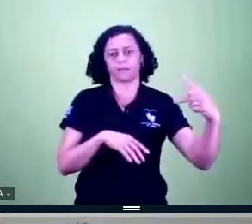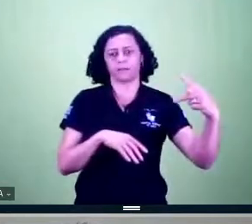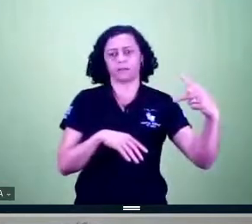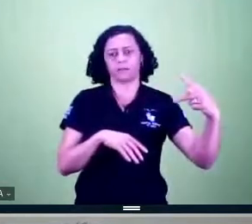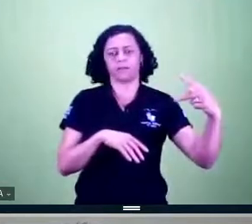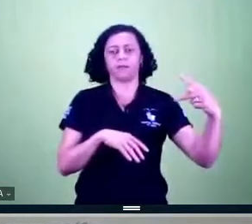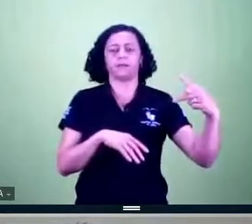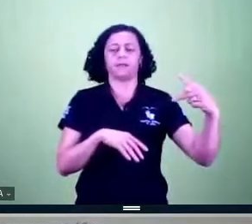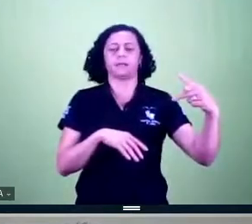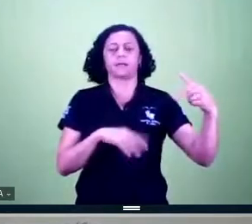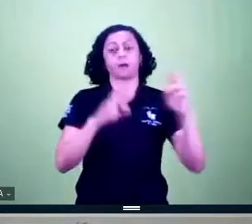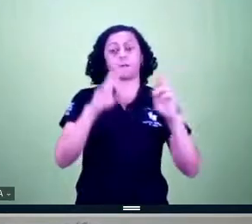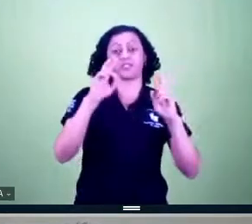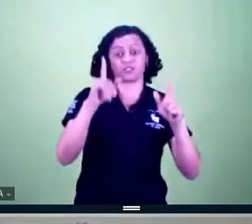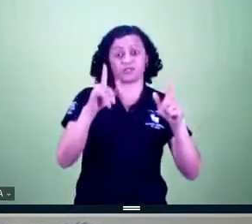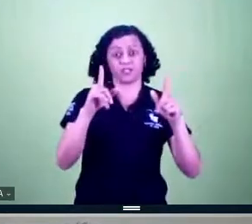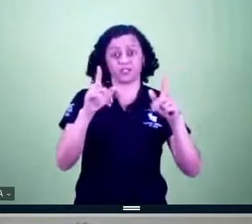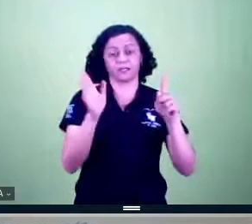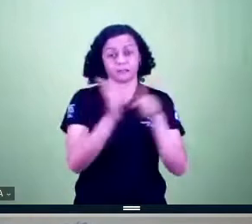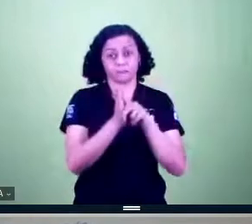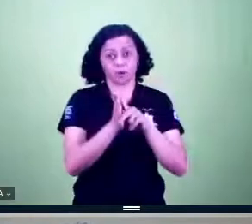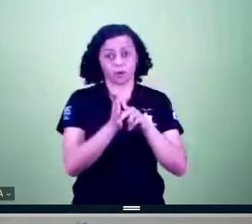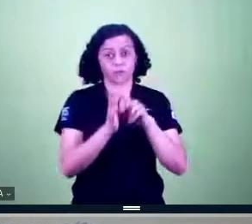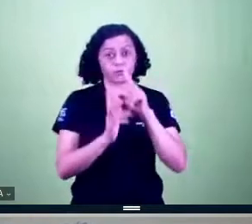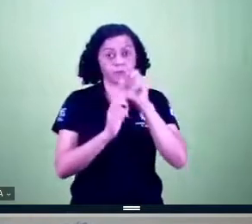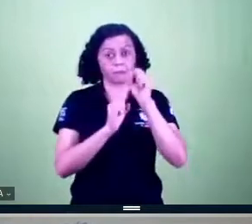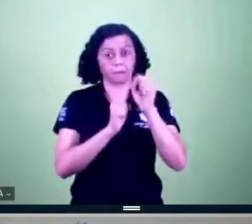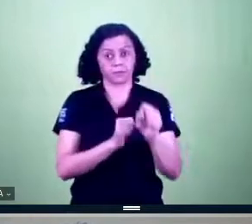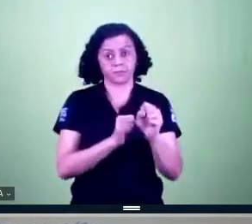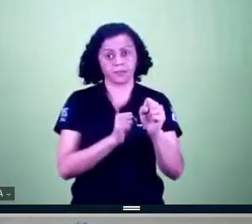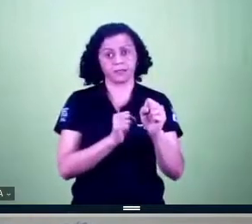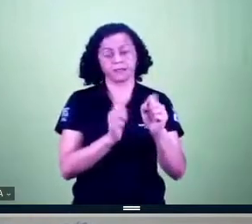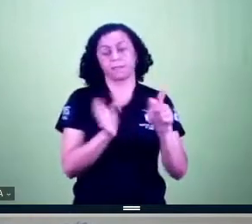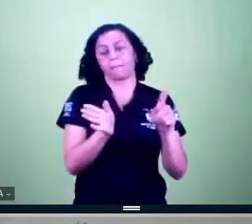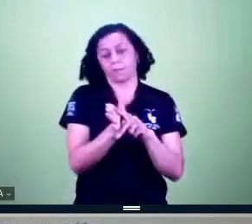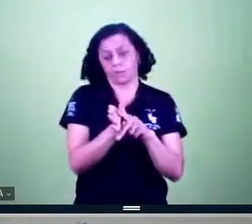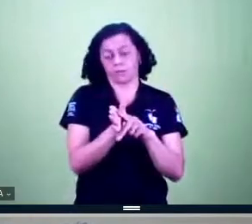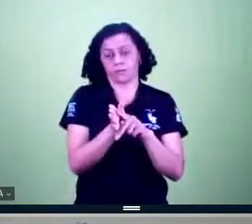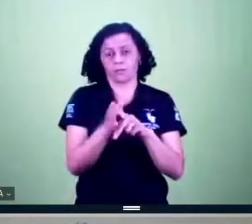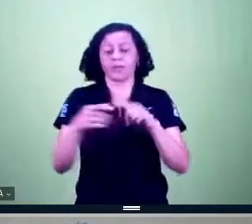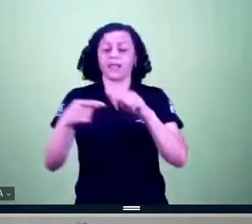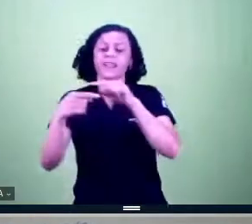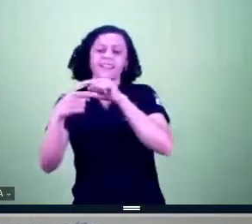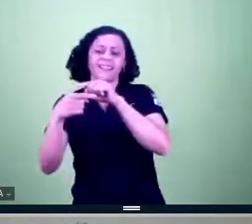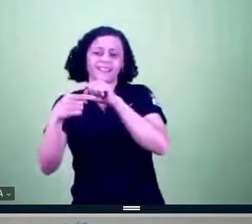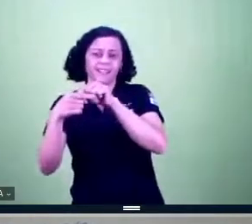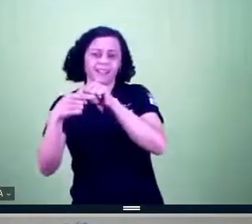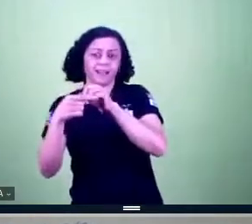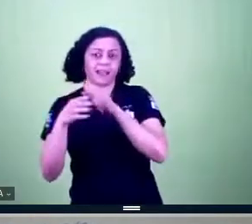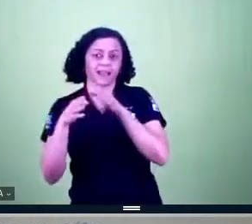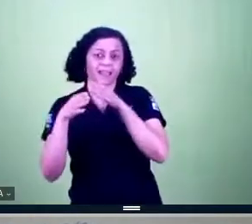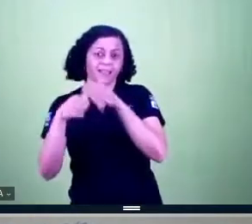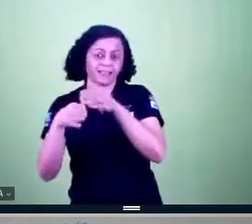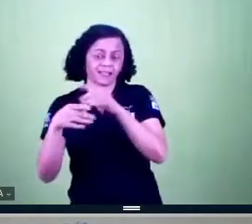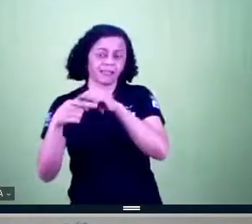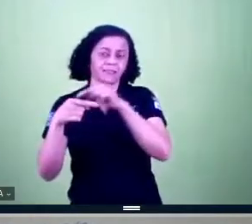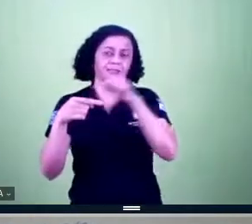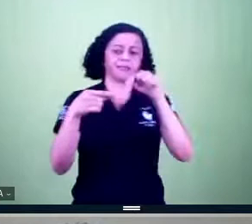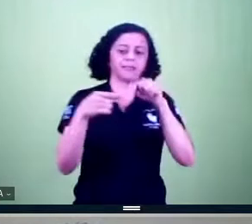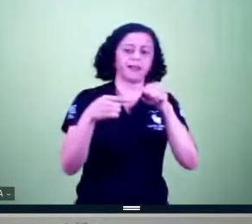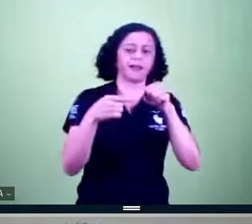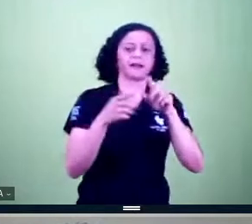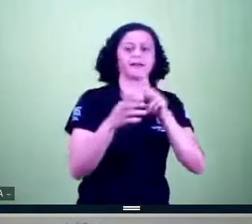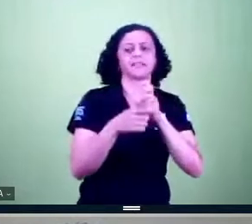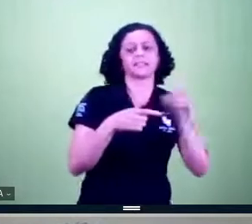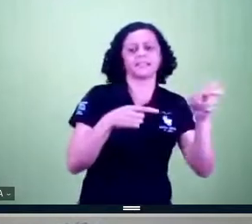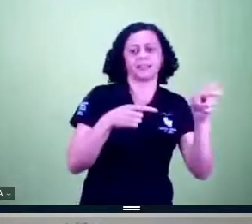de potencial entre a entrada e a saída do meu resistor. Consegue entender? Então, para a corrente atravessar os meus